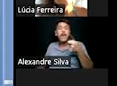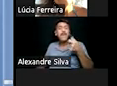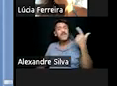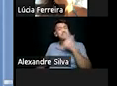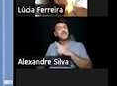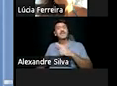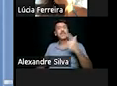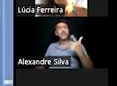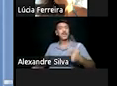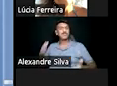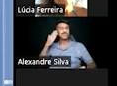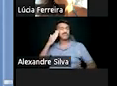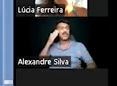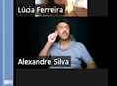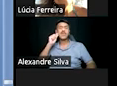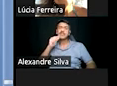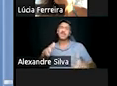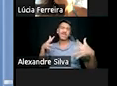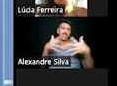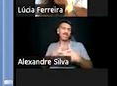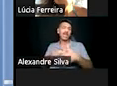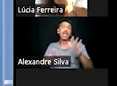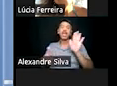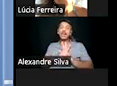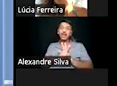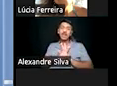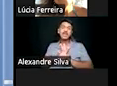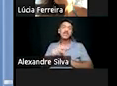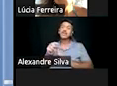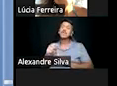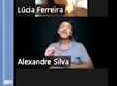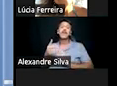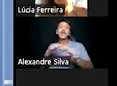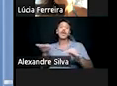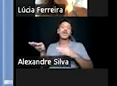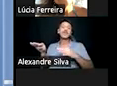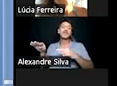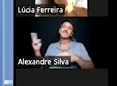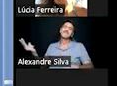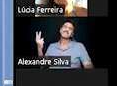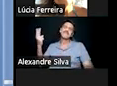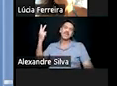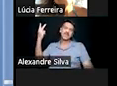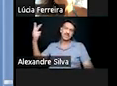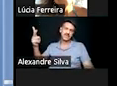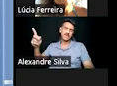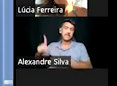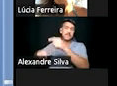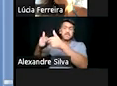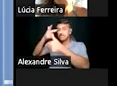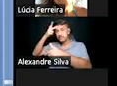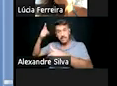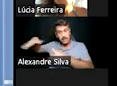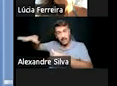uma interpretação bastante equivocada da legislação para não reconhecer o valor daquelas pessoas que encontram